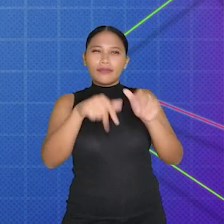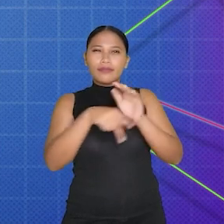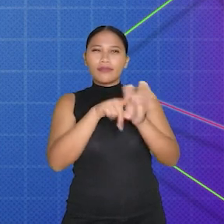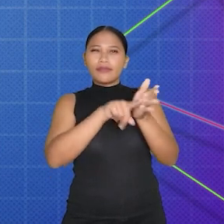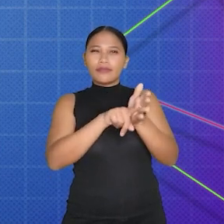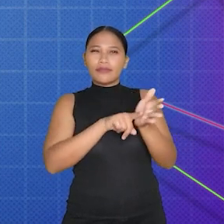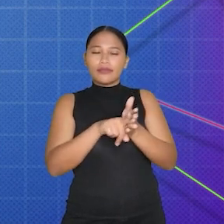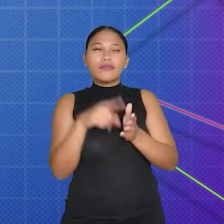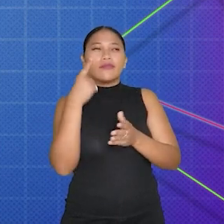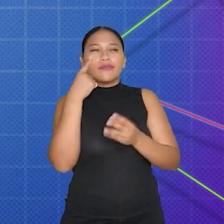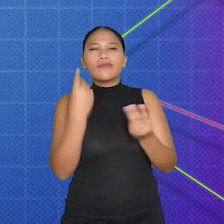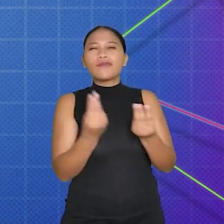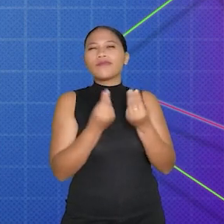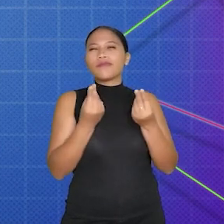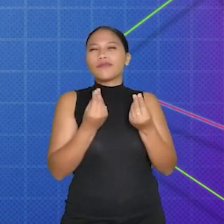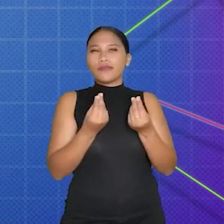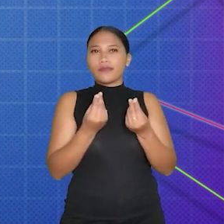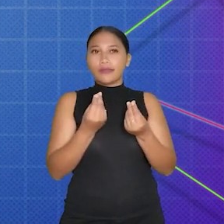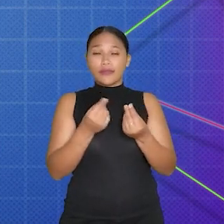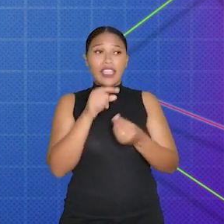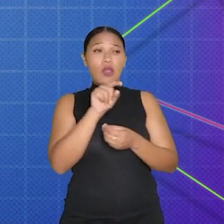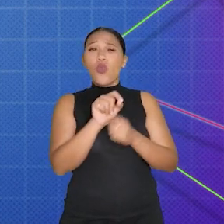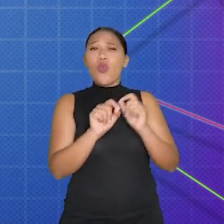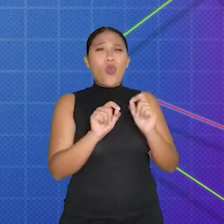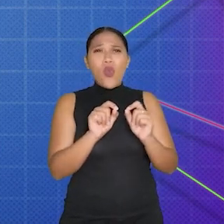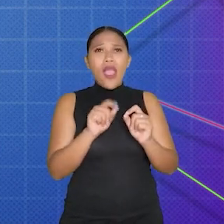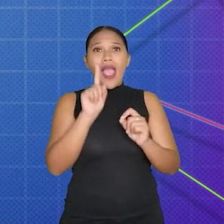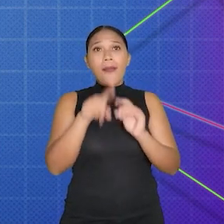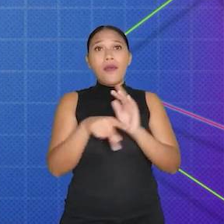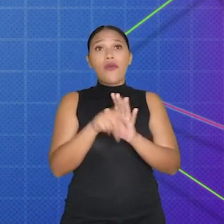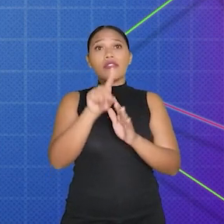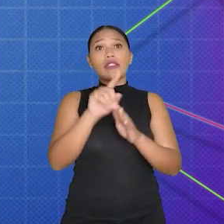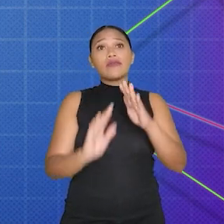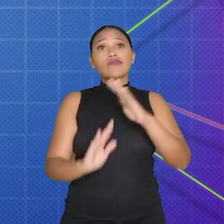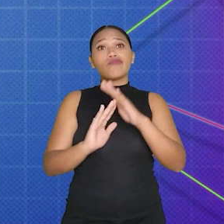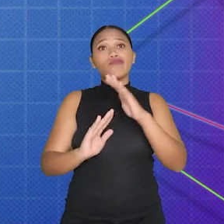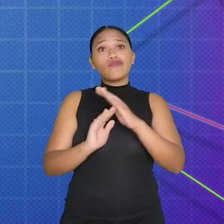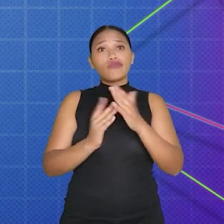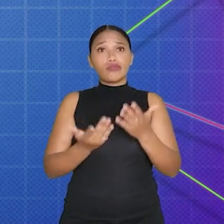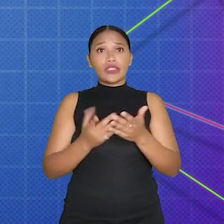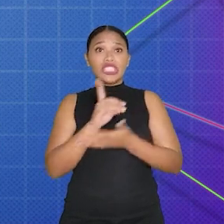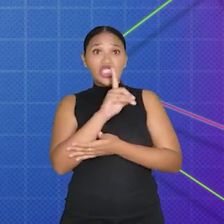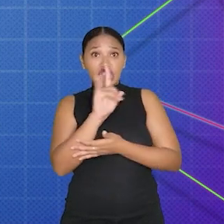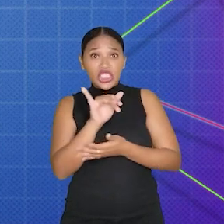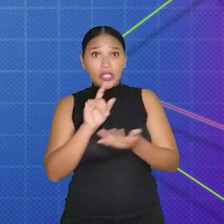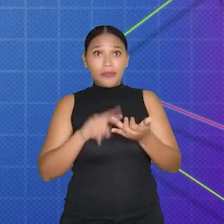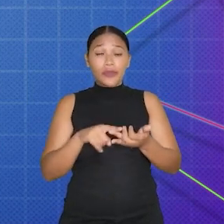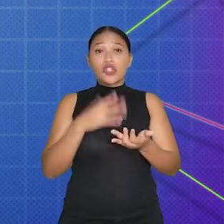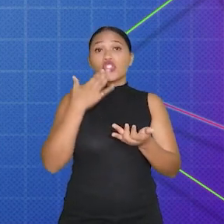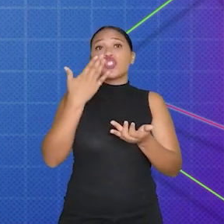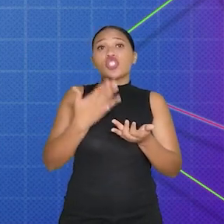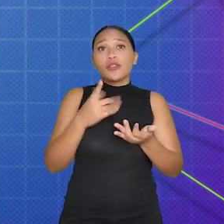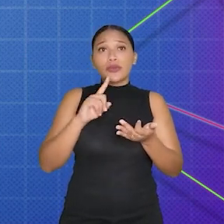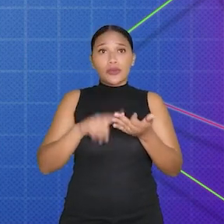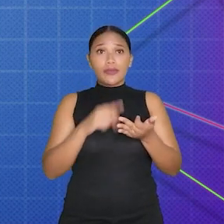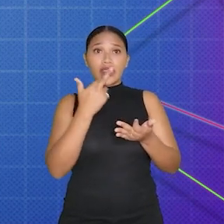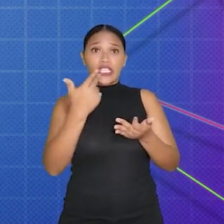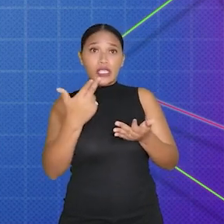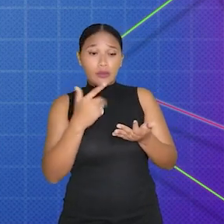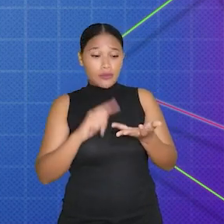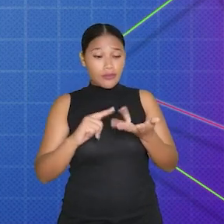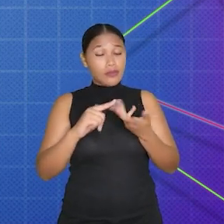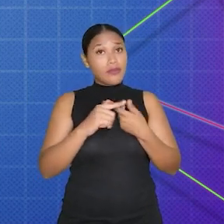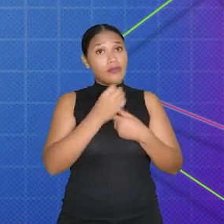filtros de pesquisa para refinar os resultados dessa pesquisa. Os filtros de pesquisa permitem que você limite os resultados por data, tipo de